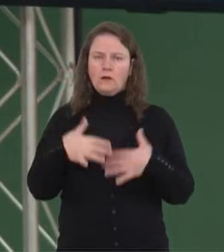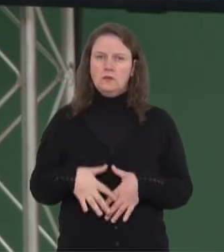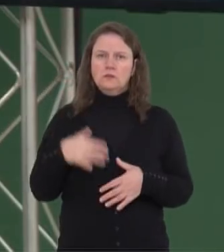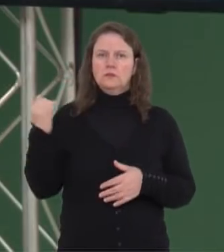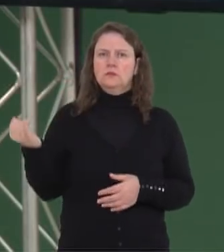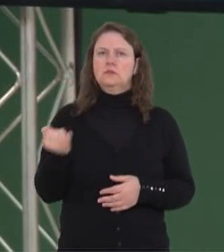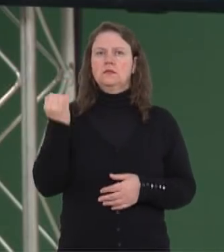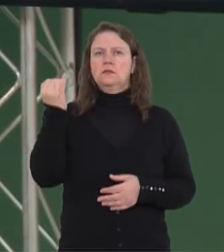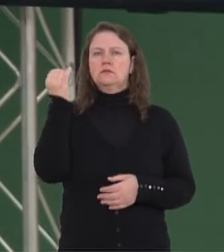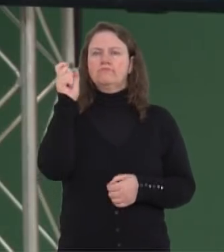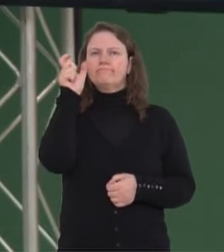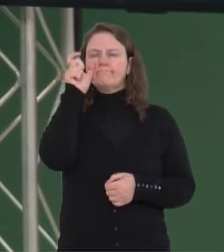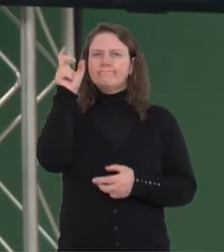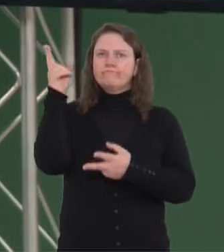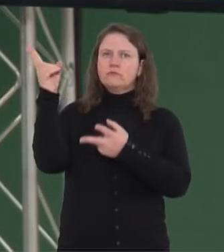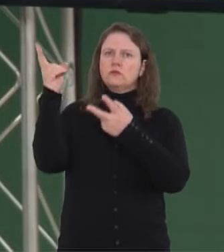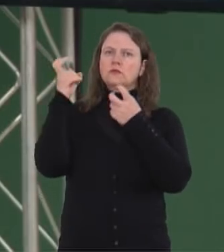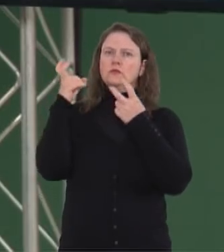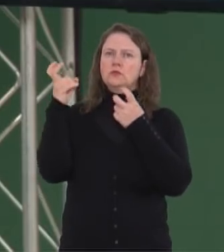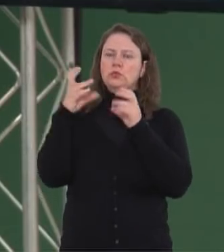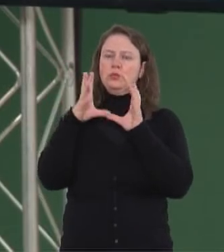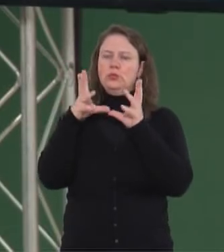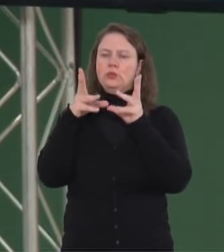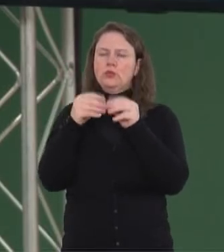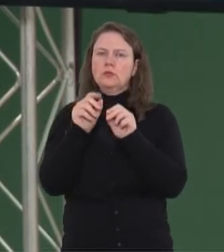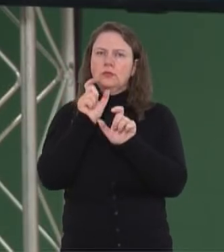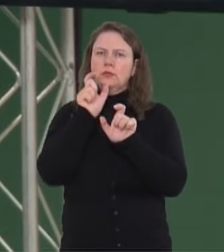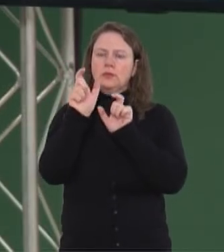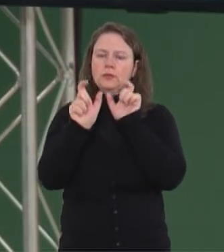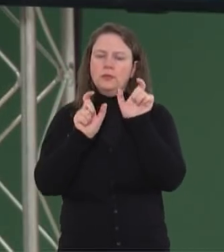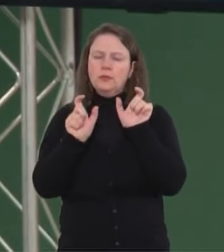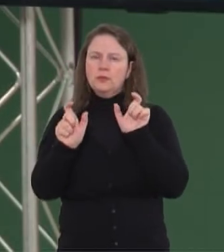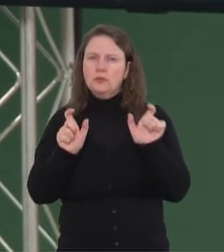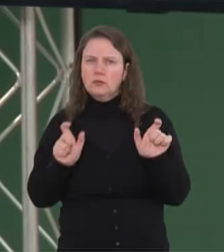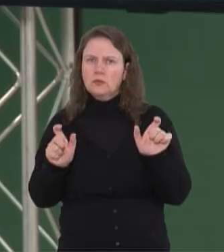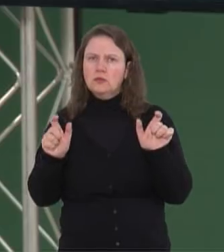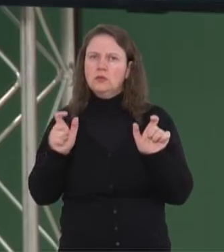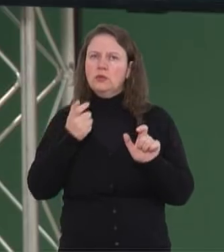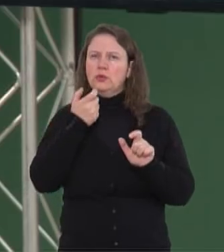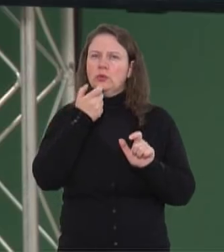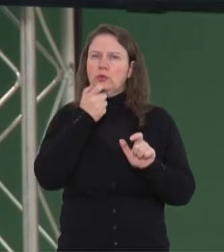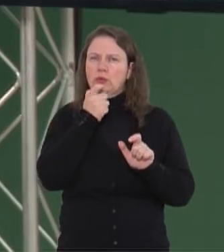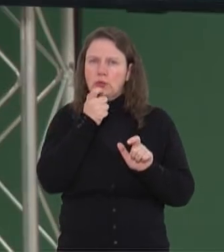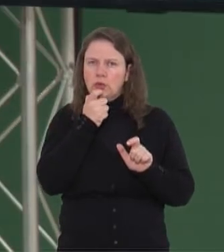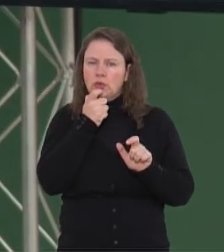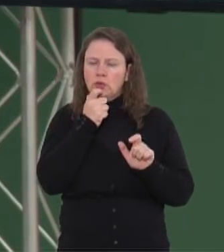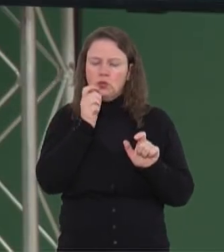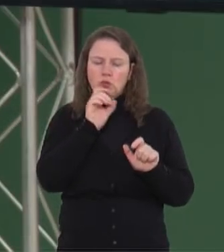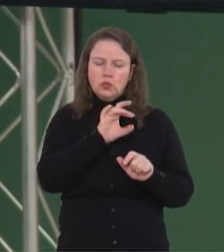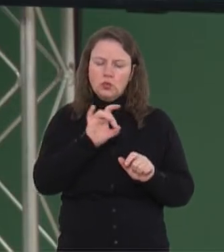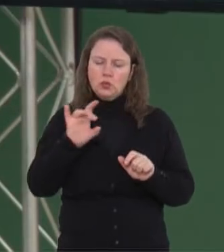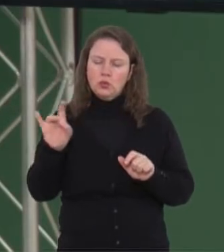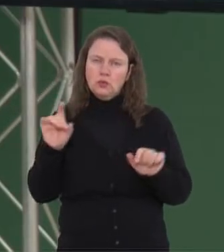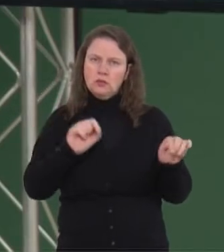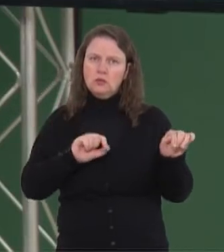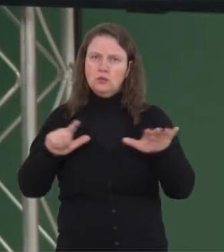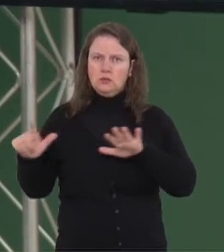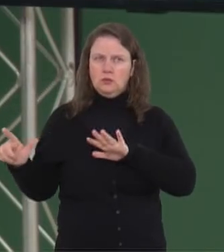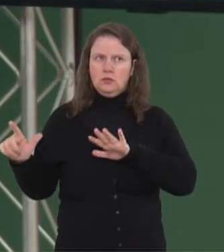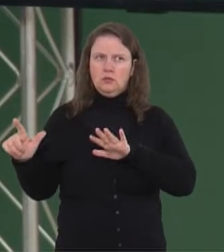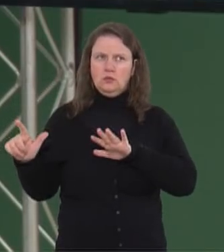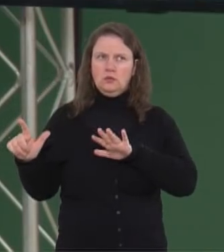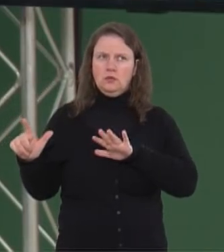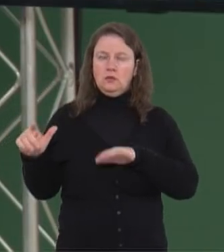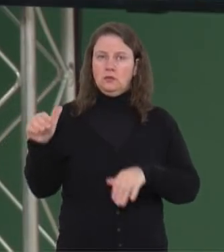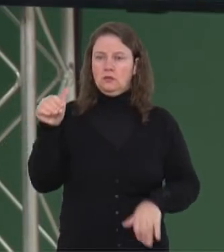importante. Observem que todas as palavrinhas em inglês referente a dias da semana terminam com a